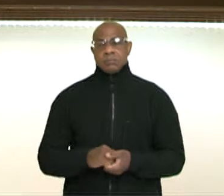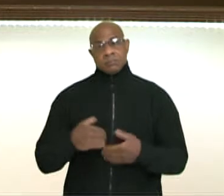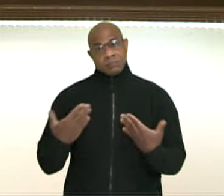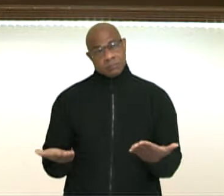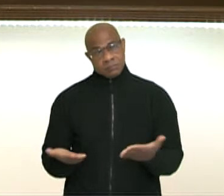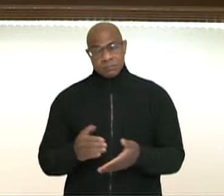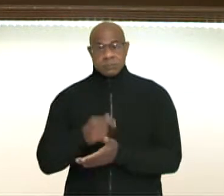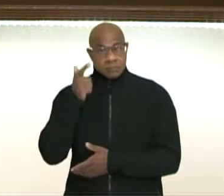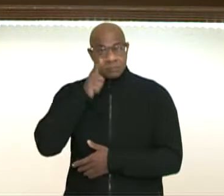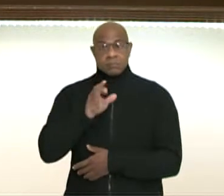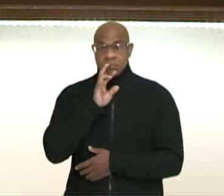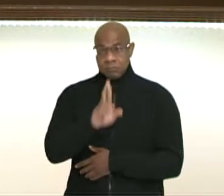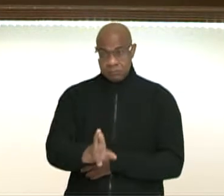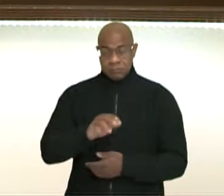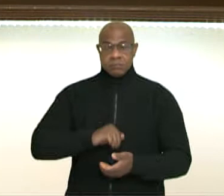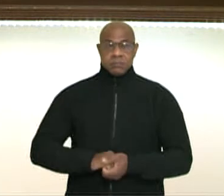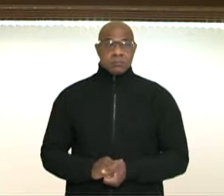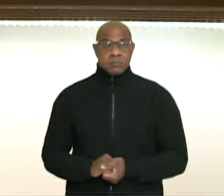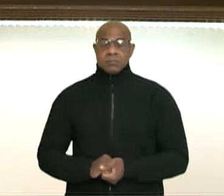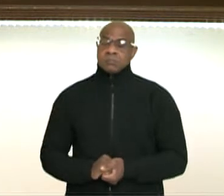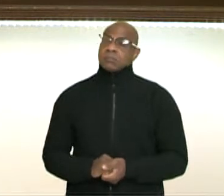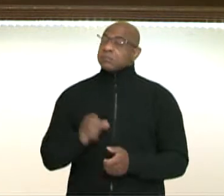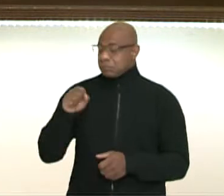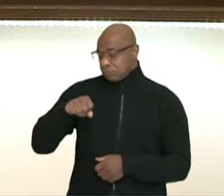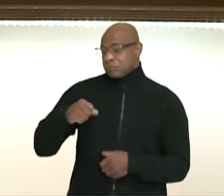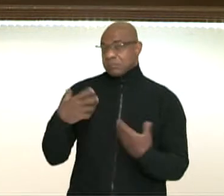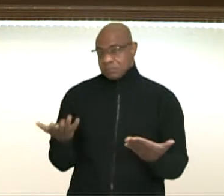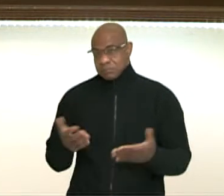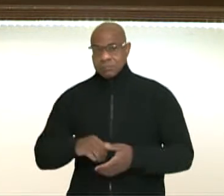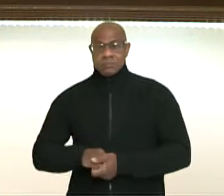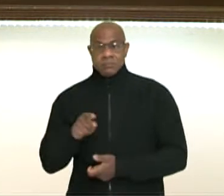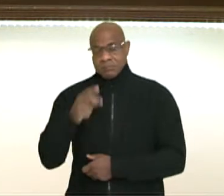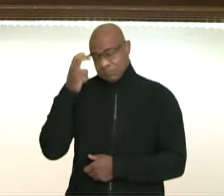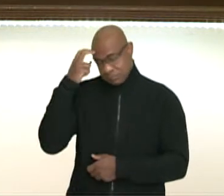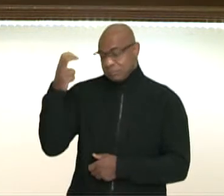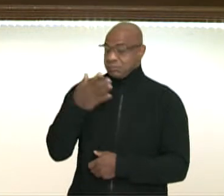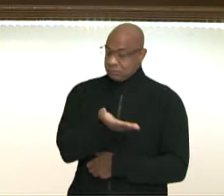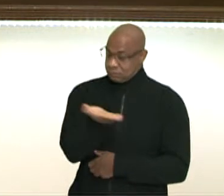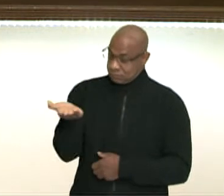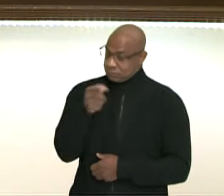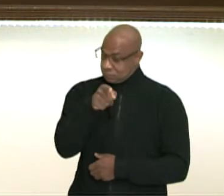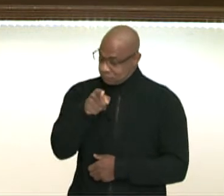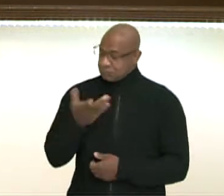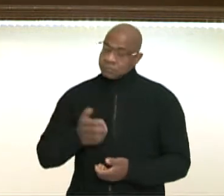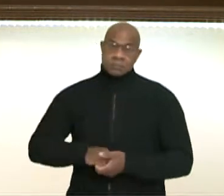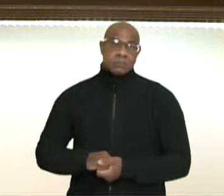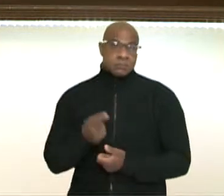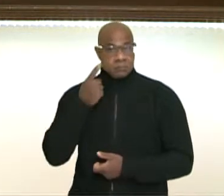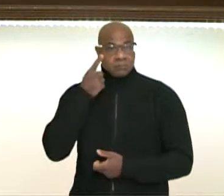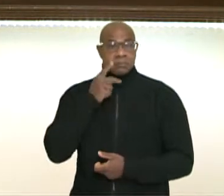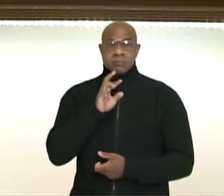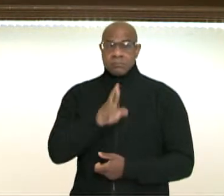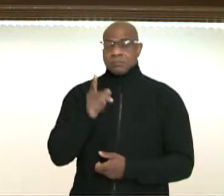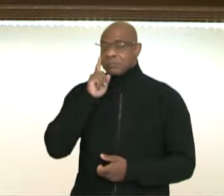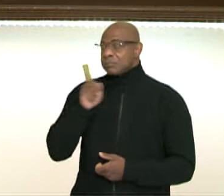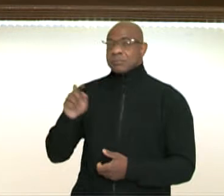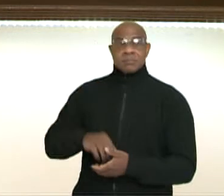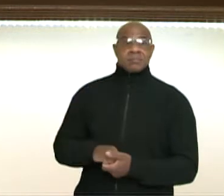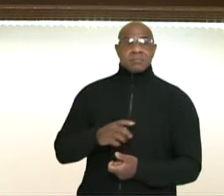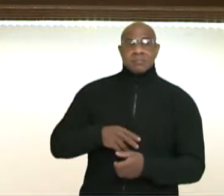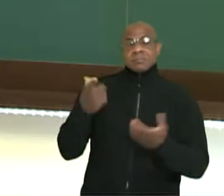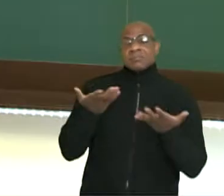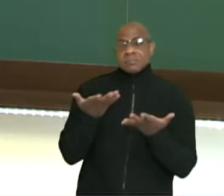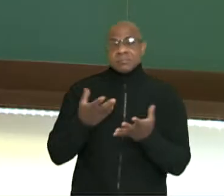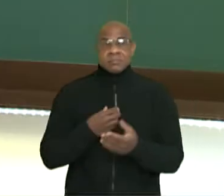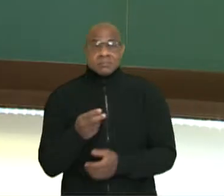E daí, conseguiu responder? Claro que sim, né? Você é mega inteligente. Vamos lá resolver esse negócio. Então, diz assim, ele quer